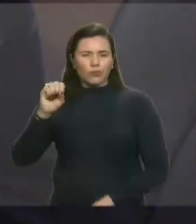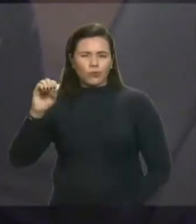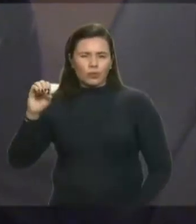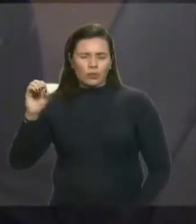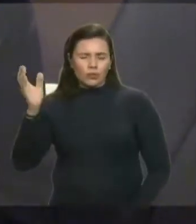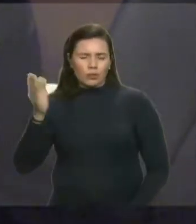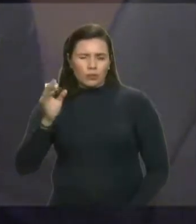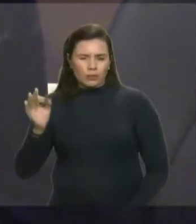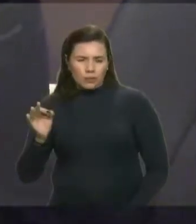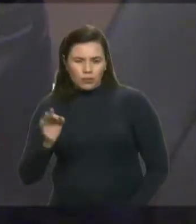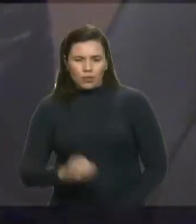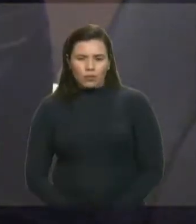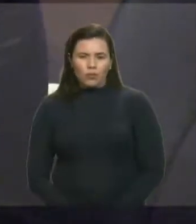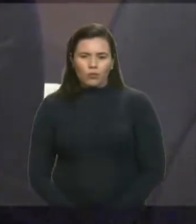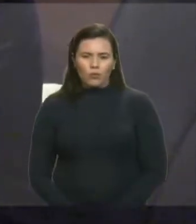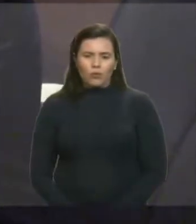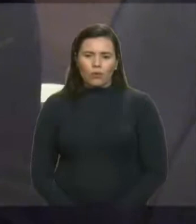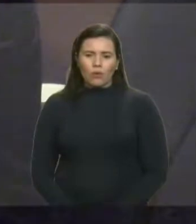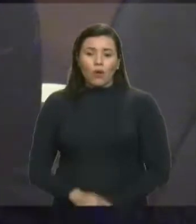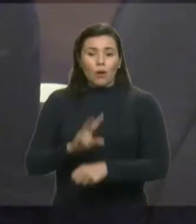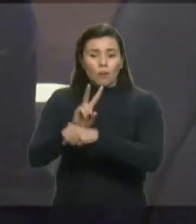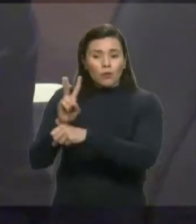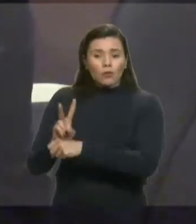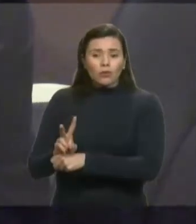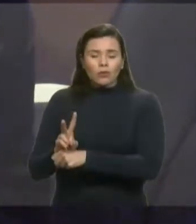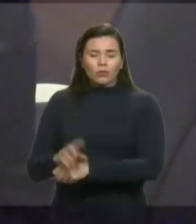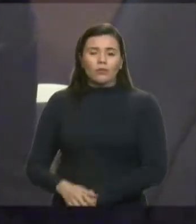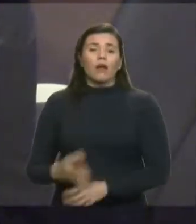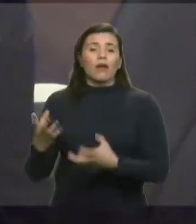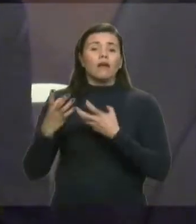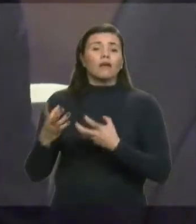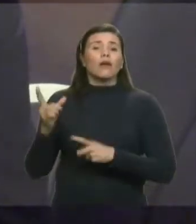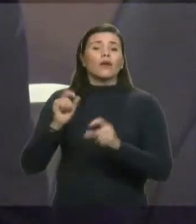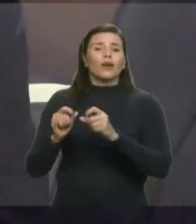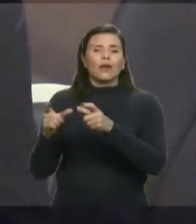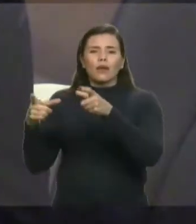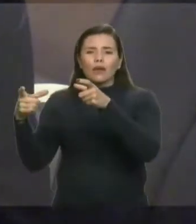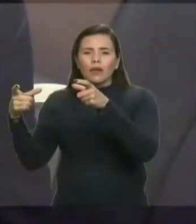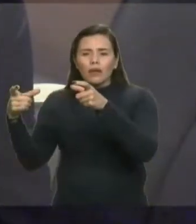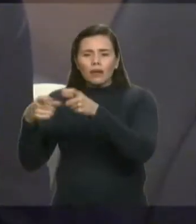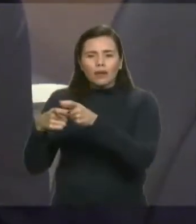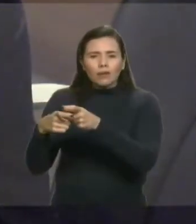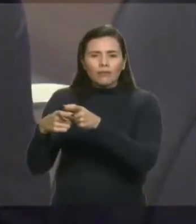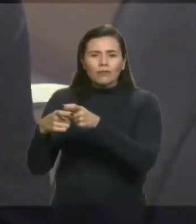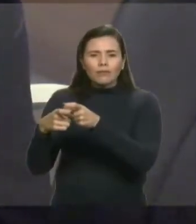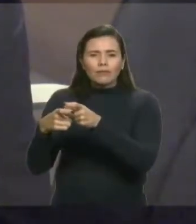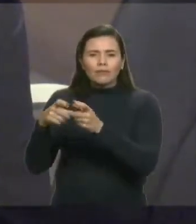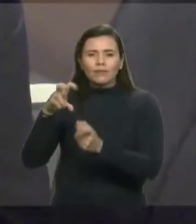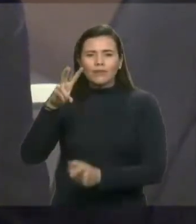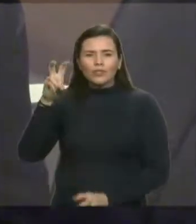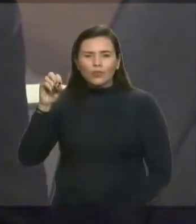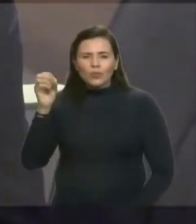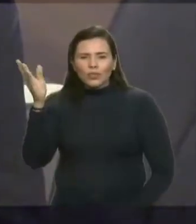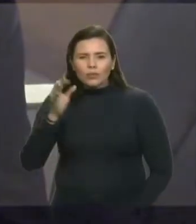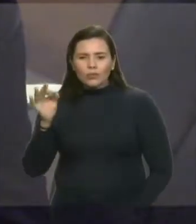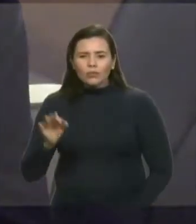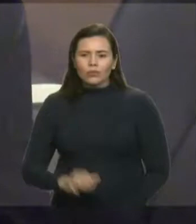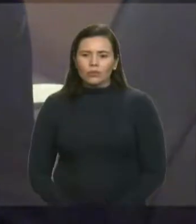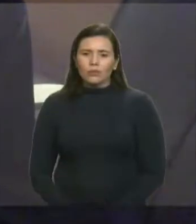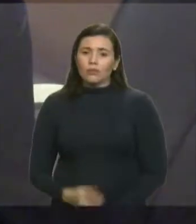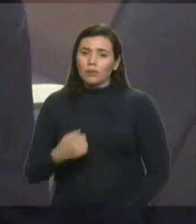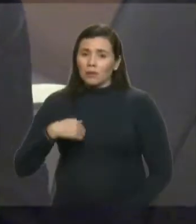área, 80% de cada área, diminuir para 50%. Isso vai ser realmente uma catástrofe no